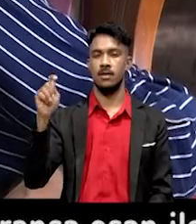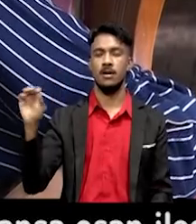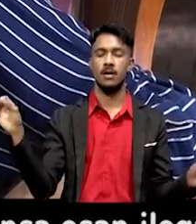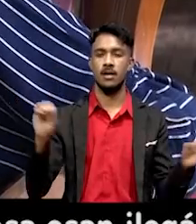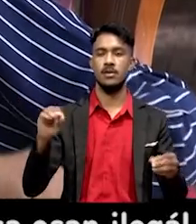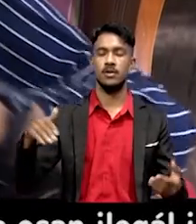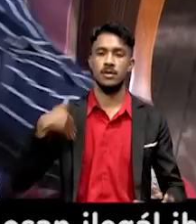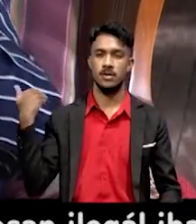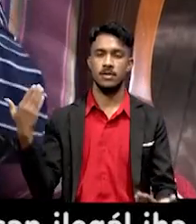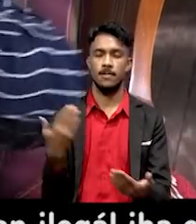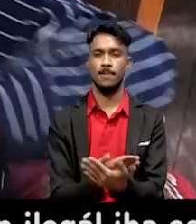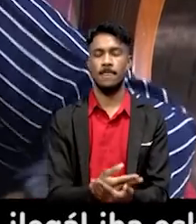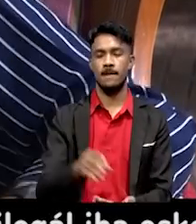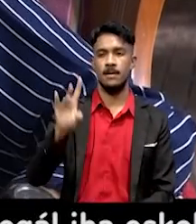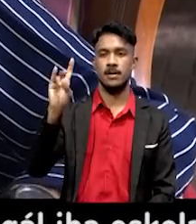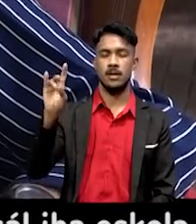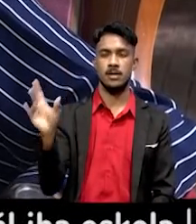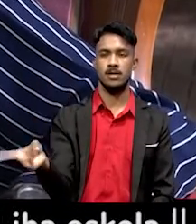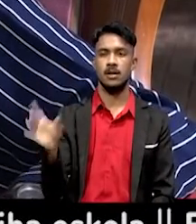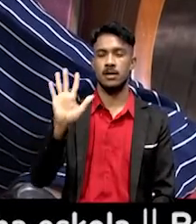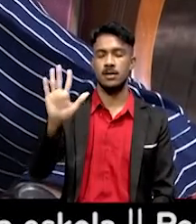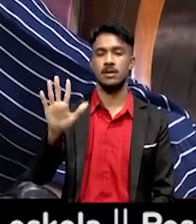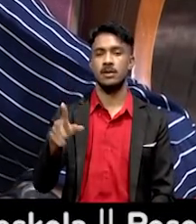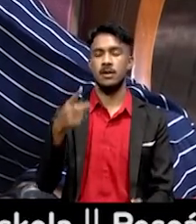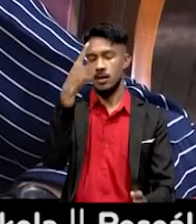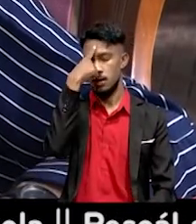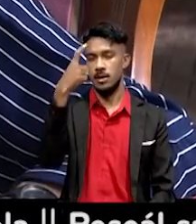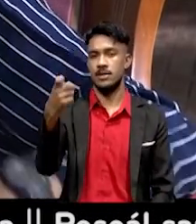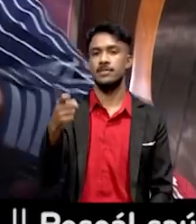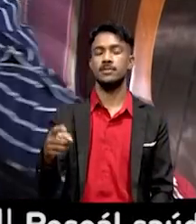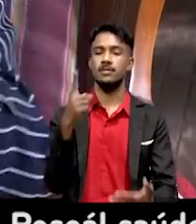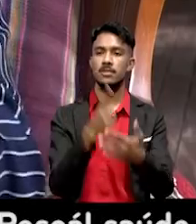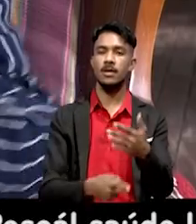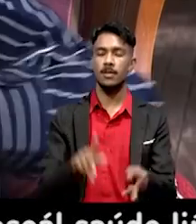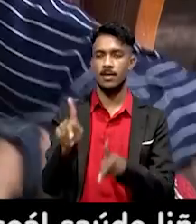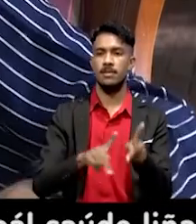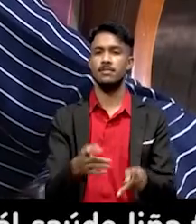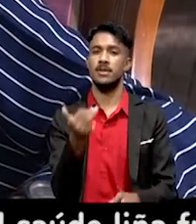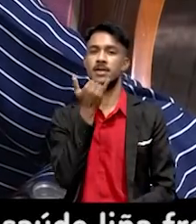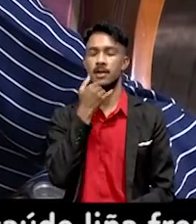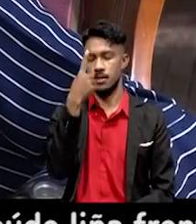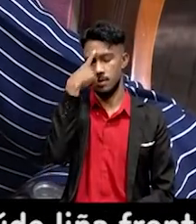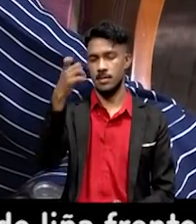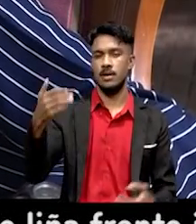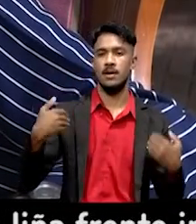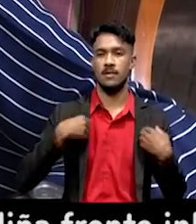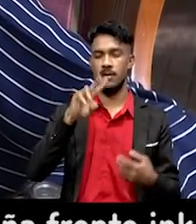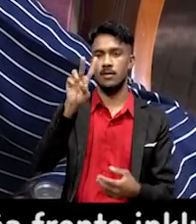75. E me tudo saída para o povo. Outro uma sala, cara. Tamba, ia